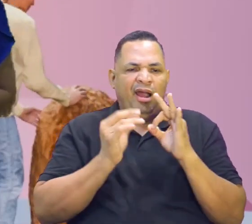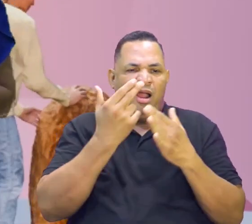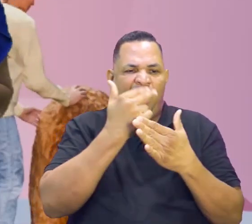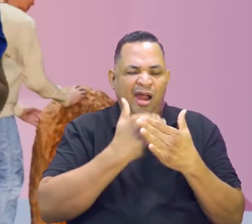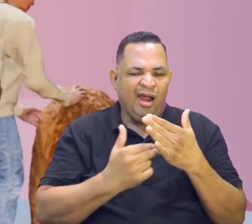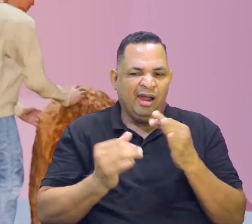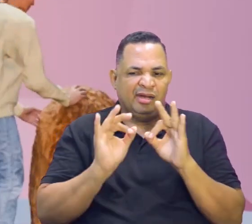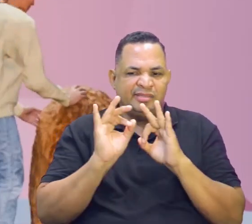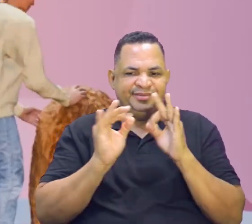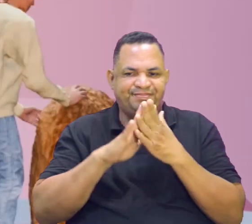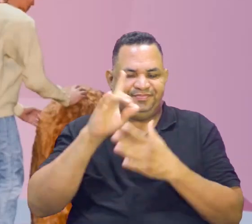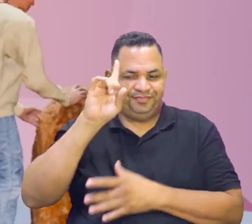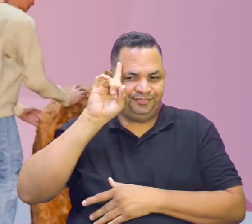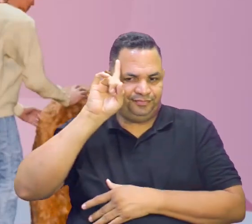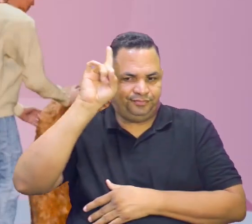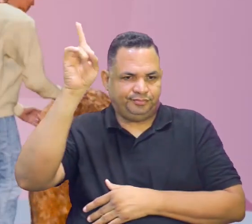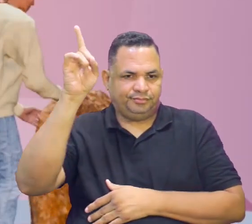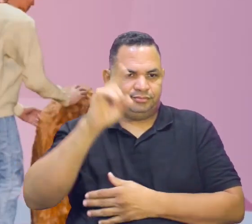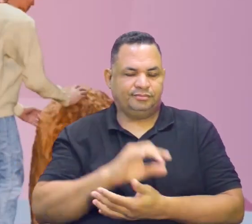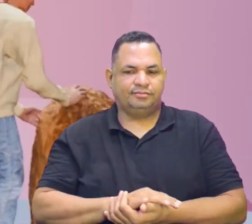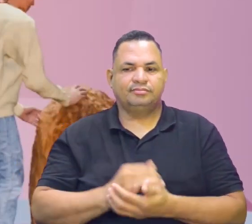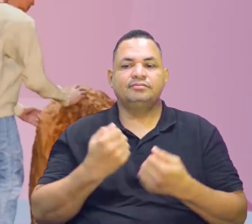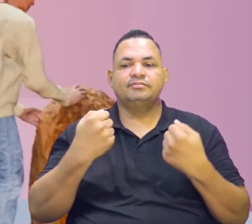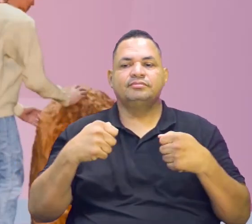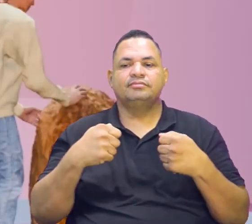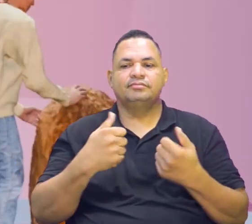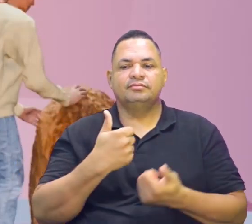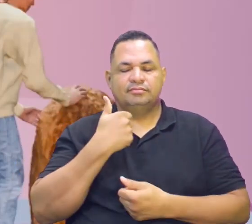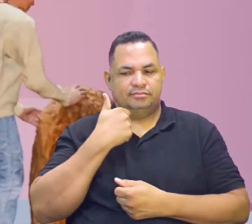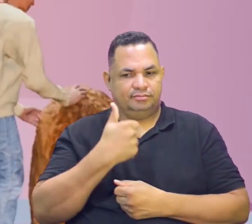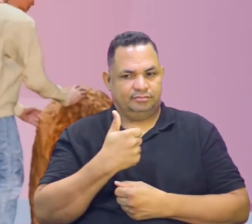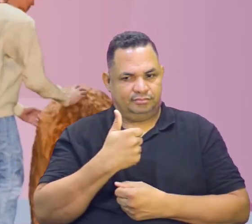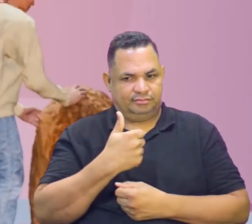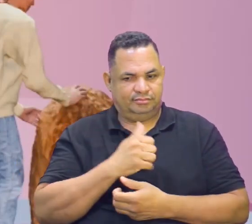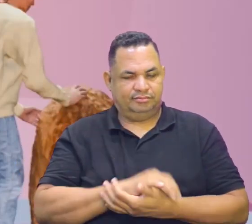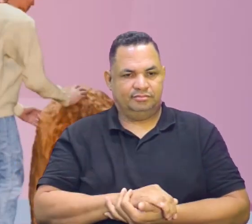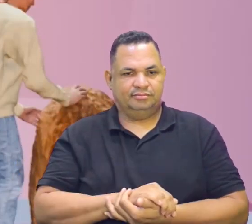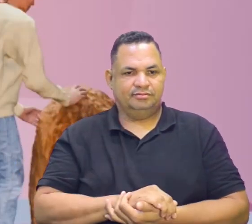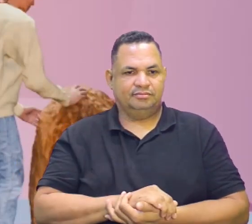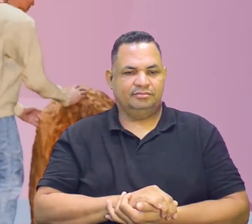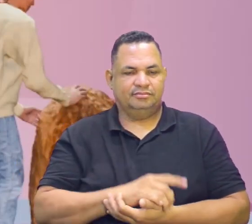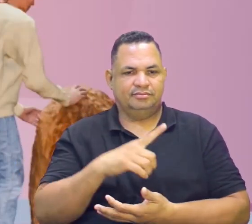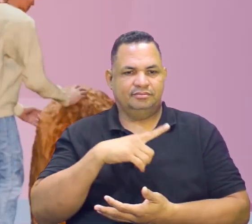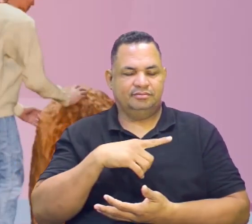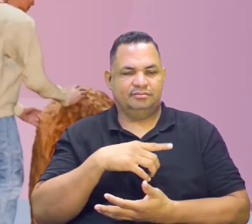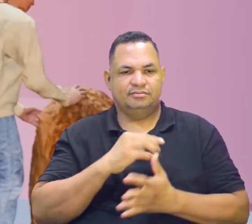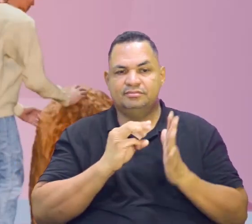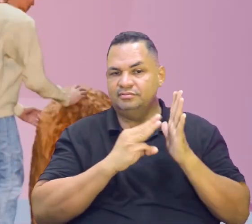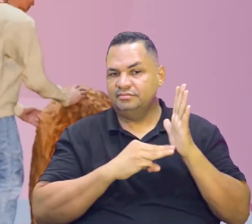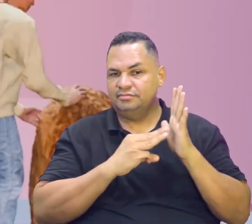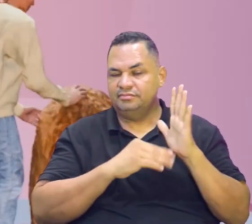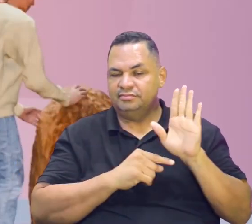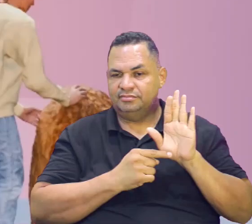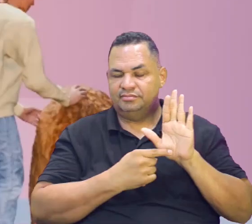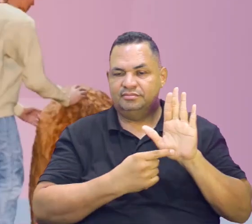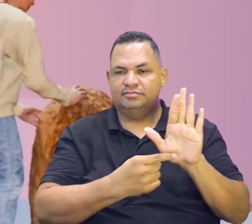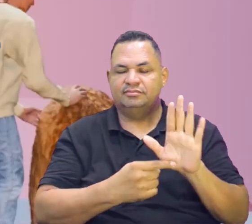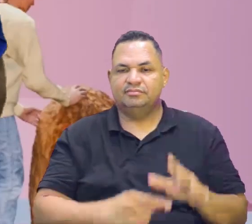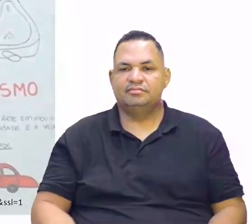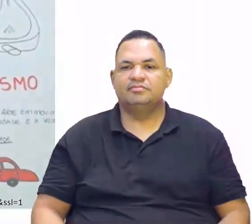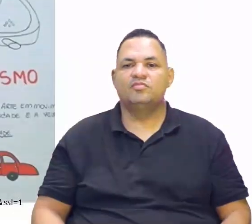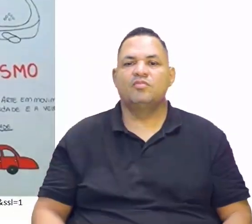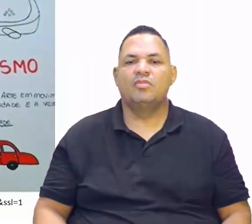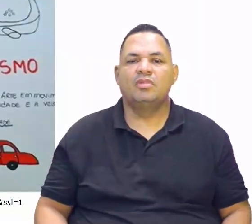formas. Então essa é a ideia para os senhores, pode ser? Pode, mas só que a gente trouxe aqui o modelinho. Exatamente, olha aí o modelo